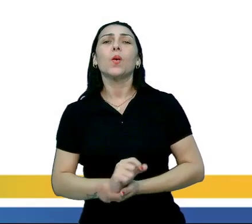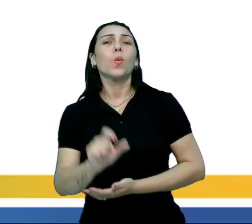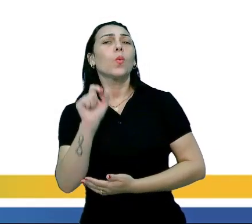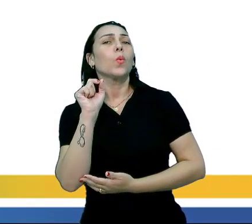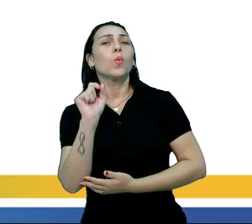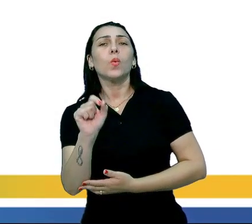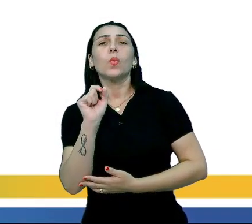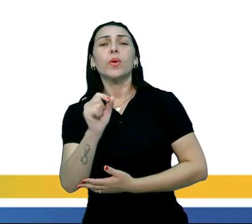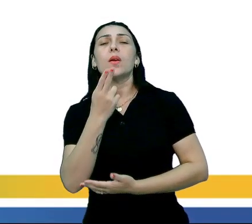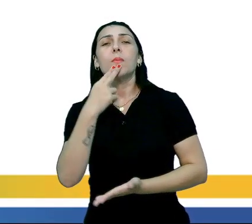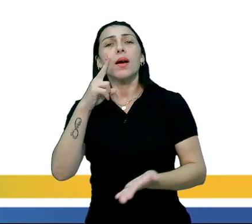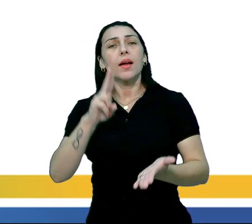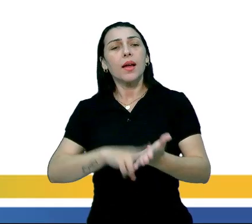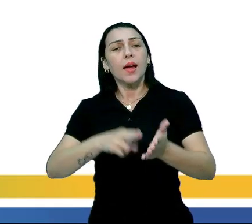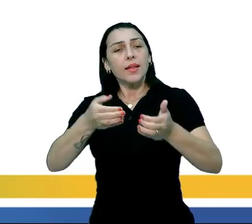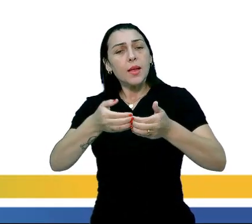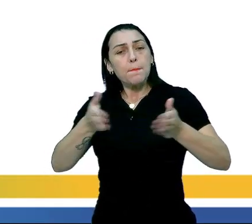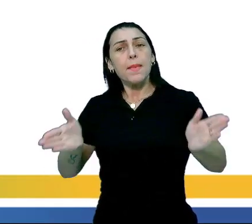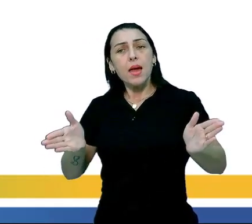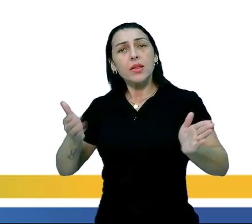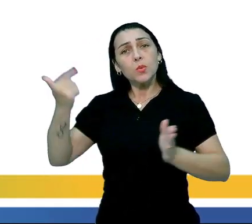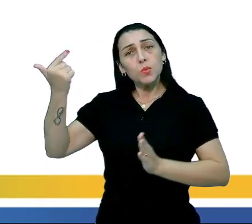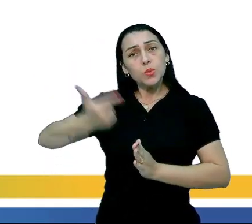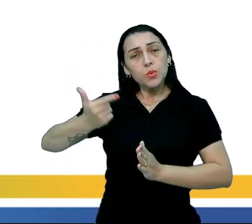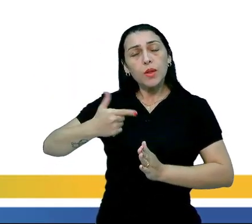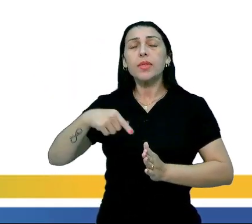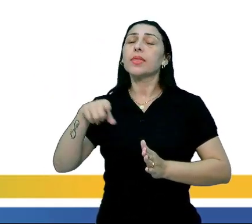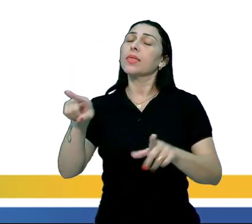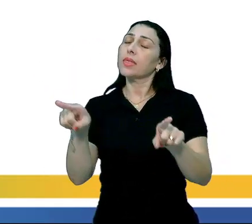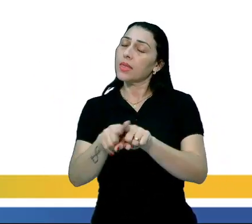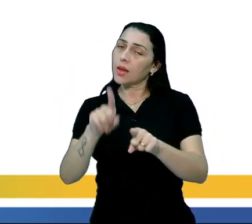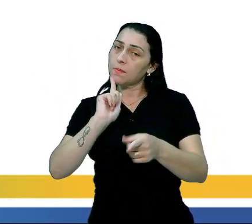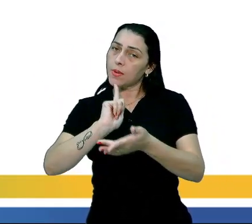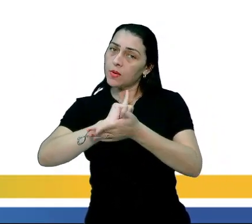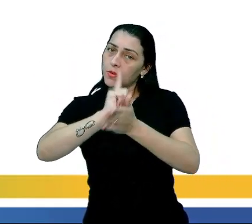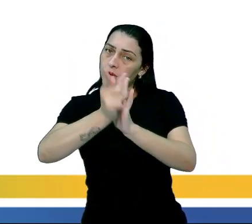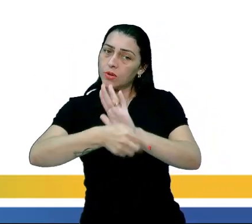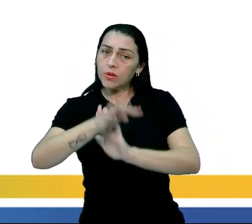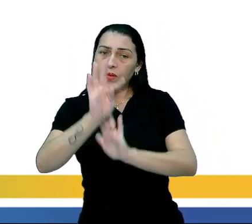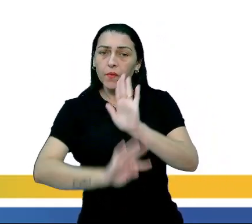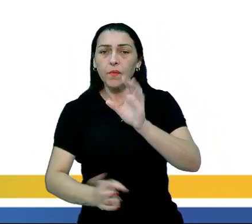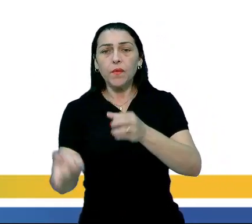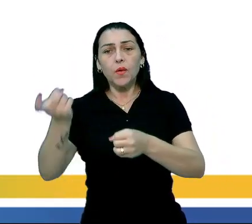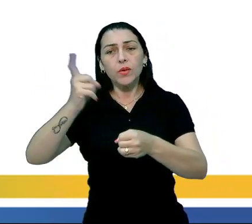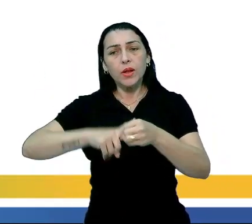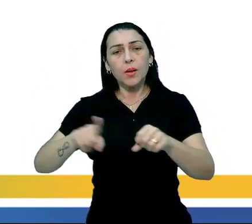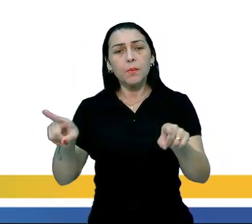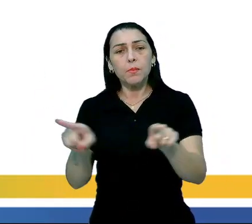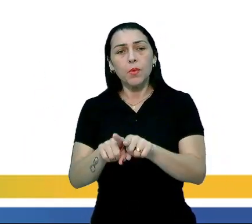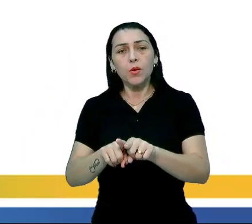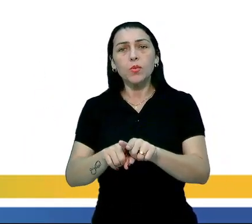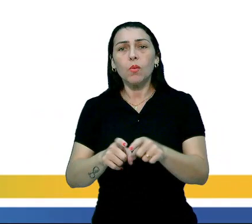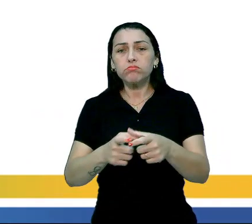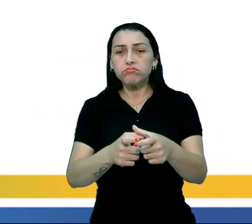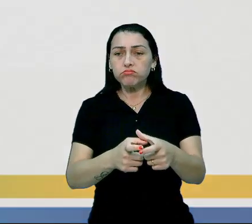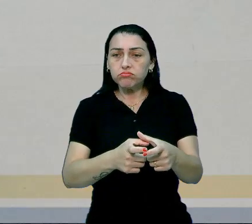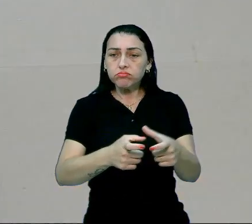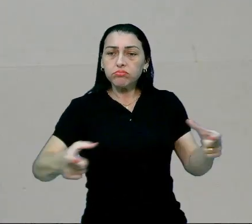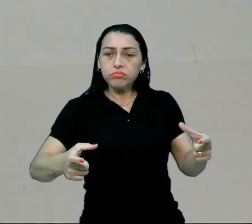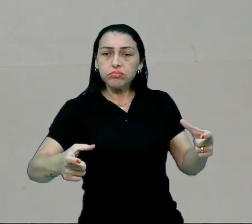o que seria uma carta aberta? Também é um gênero textual voltado para um grande público.